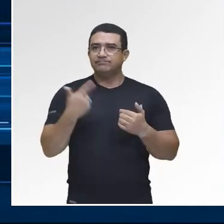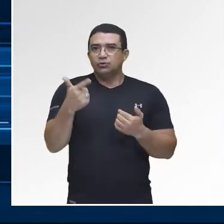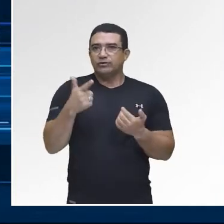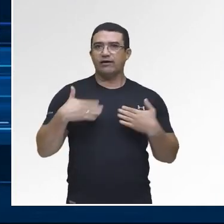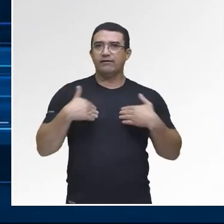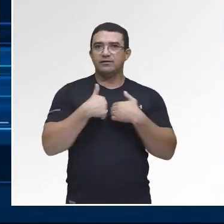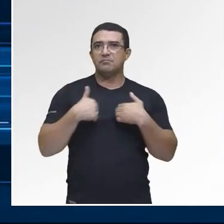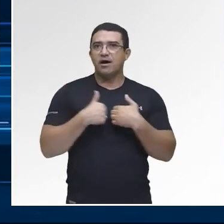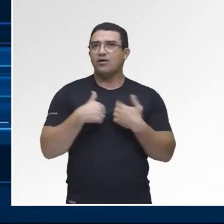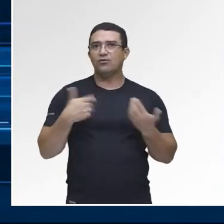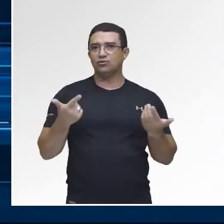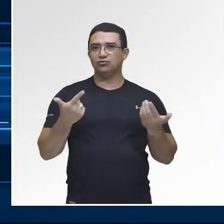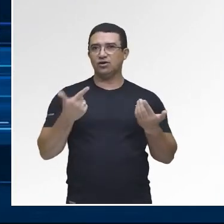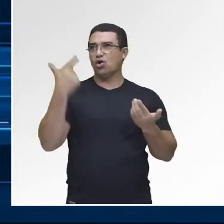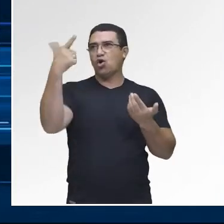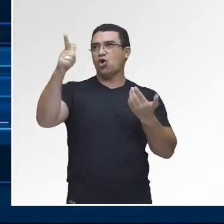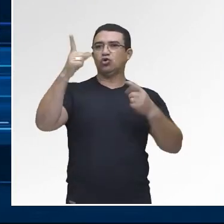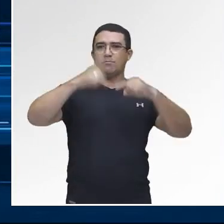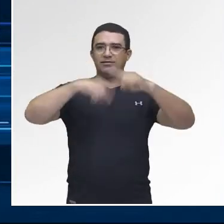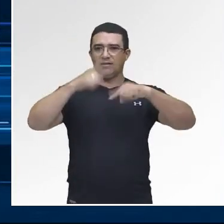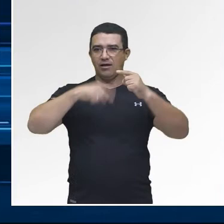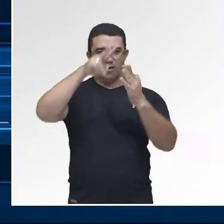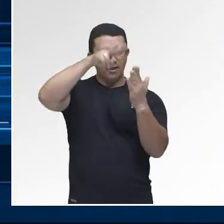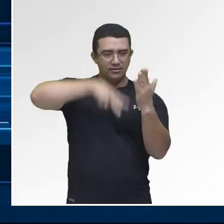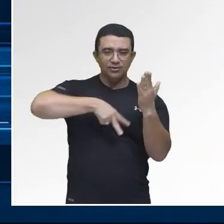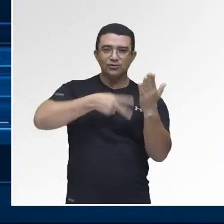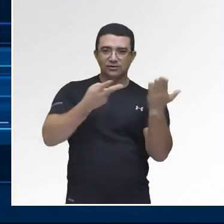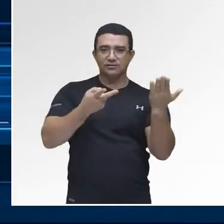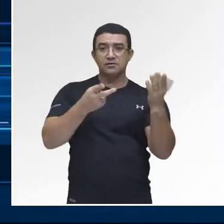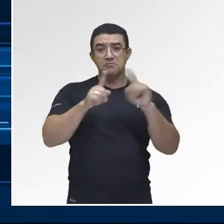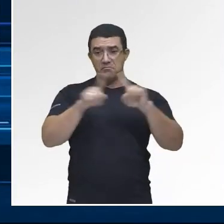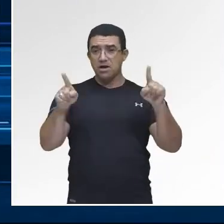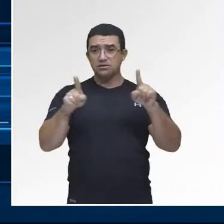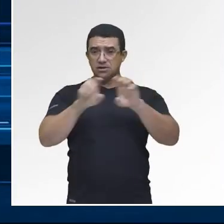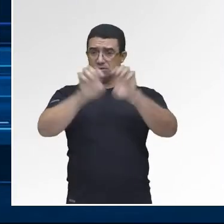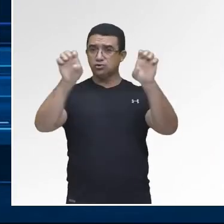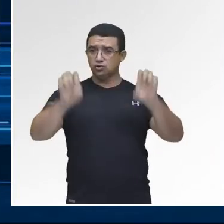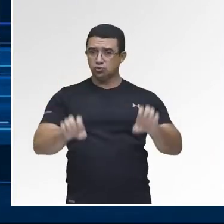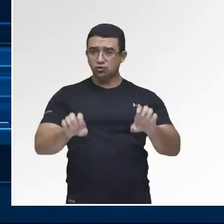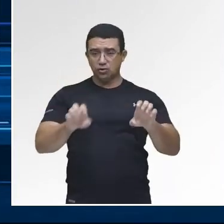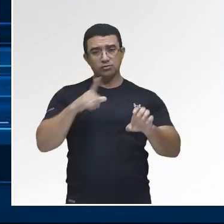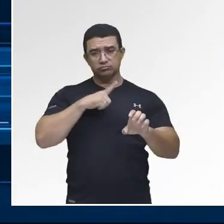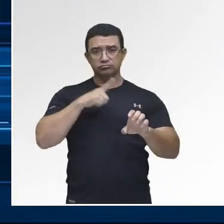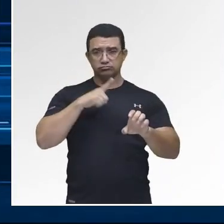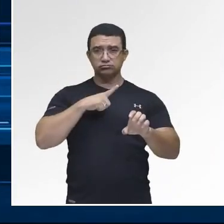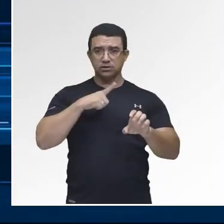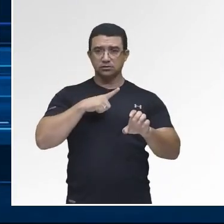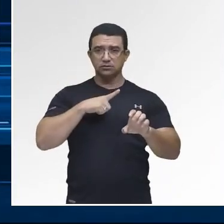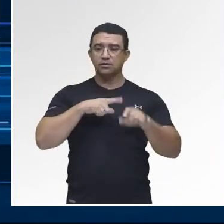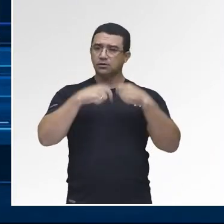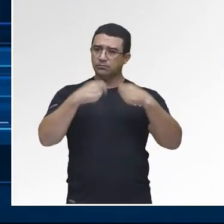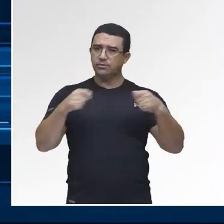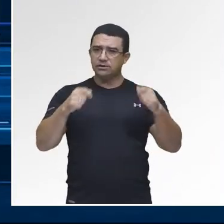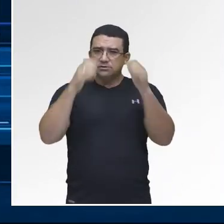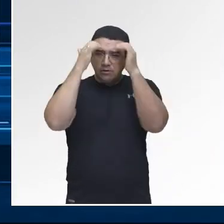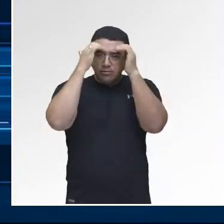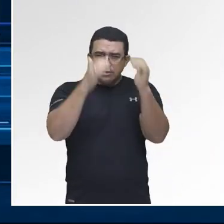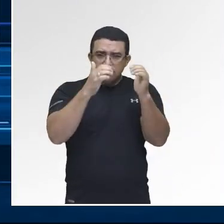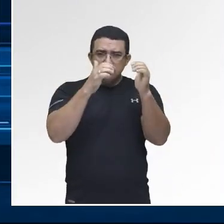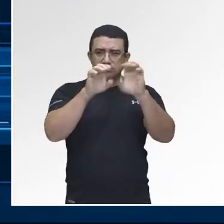então, um outro objeto fazendo leitura. De qualquer forma, a estrutura existe. Então, a gente precisa, de